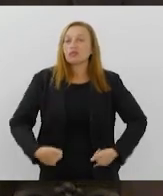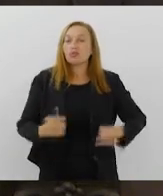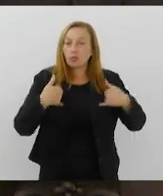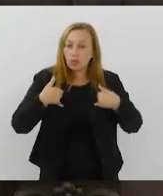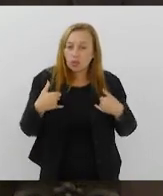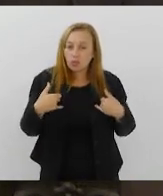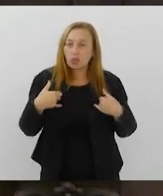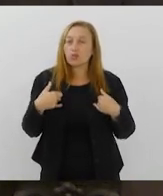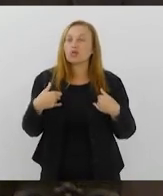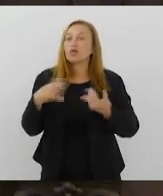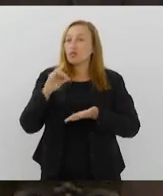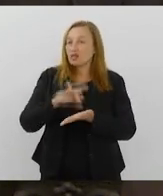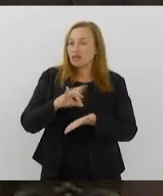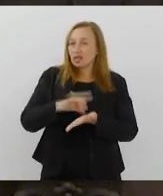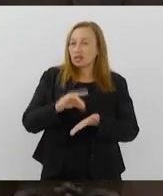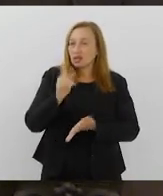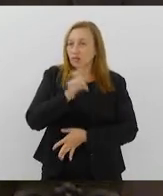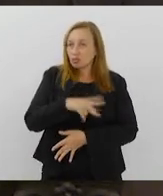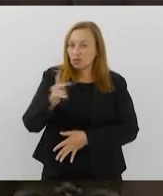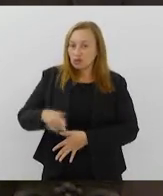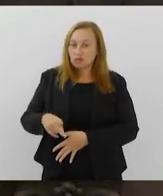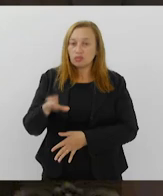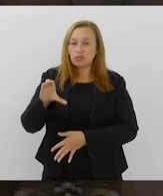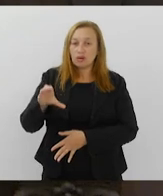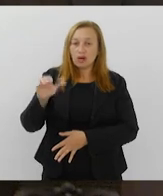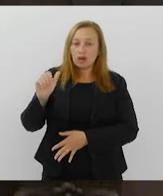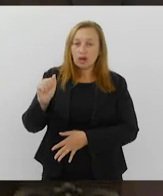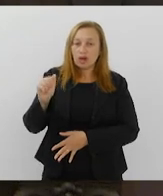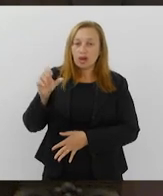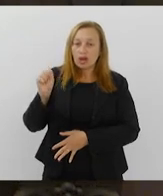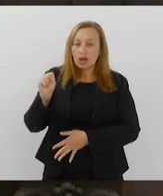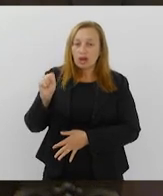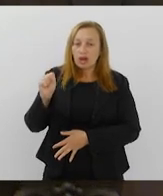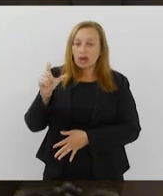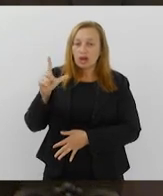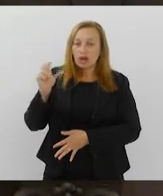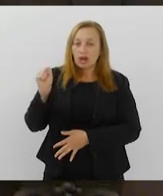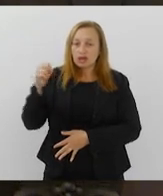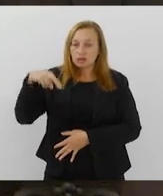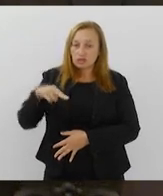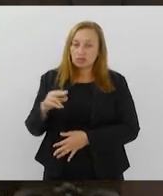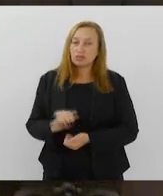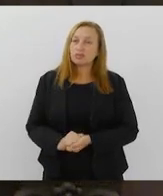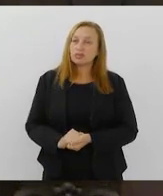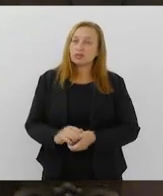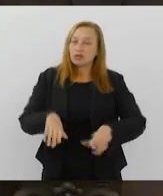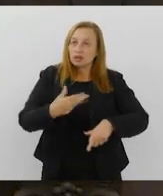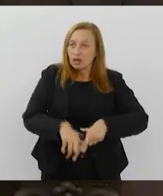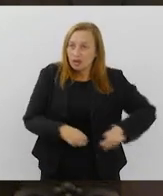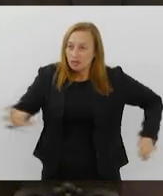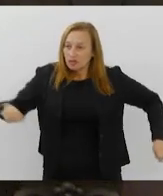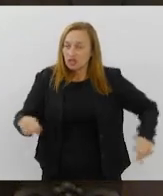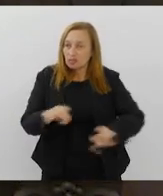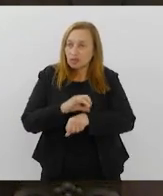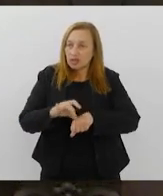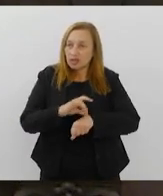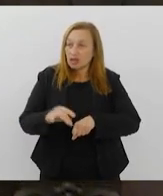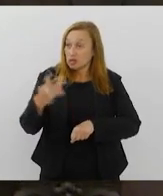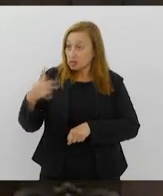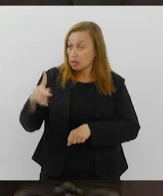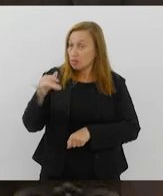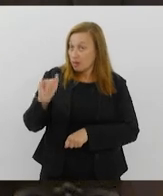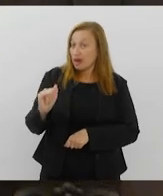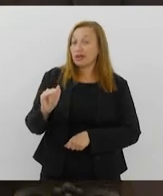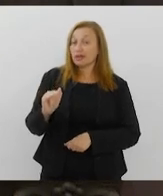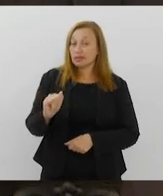meu verdadeiro mestre Carlos Henrique nos Estados Unidos, quem me amarrou a faixa preta na cintura foi seu pai, o mestre Robson Grace,